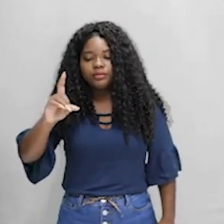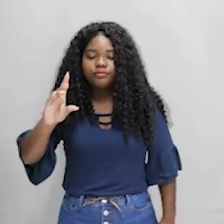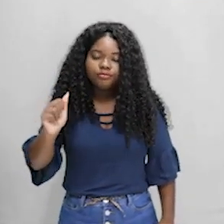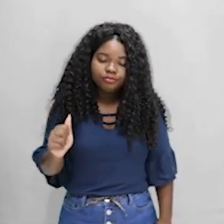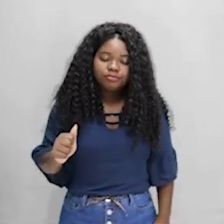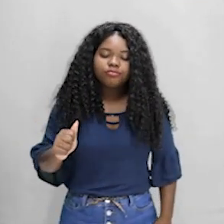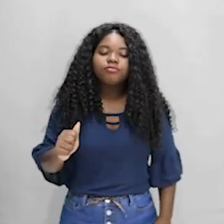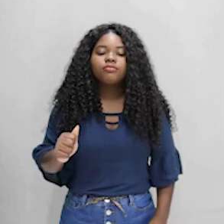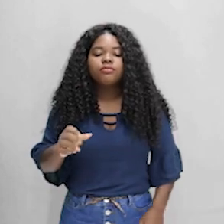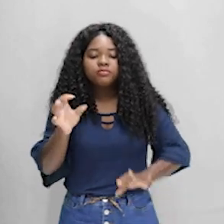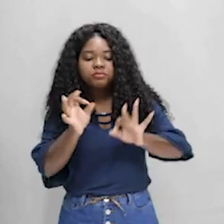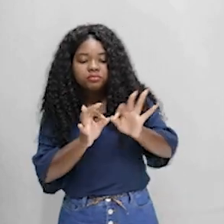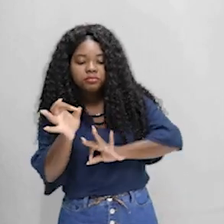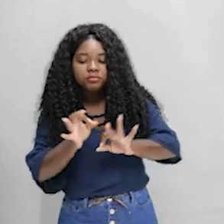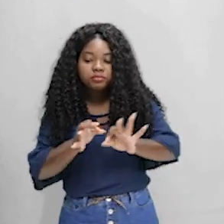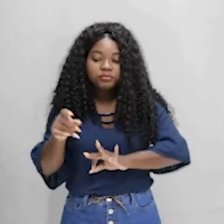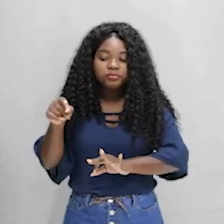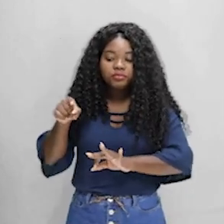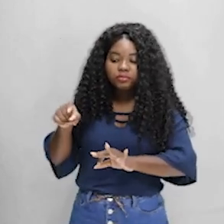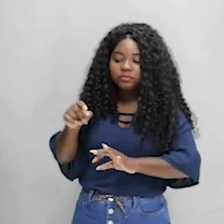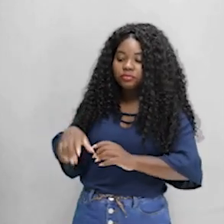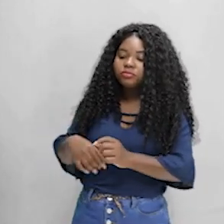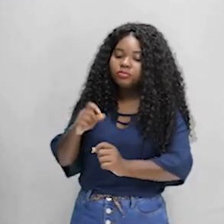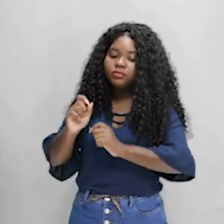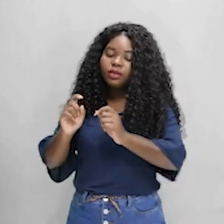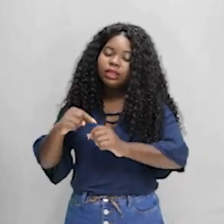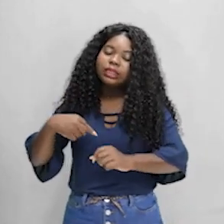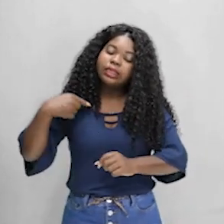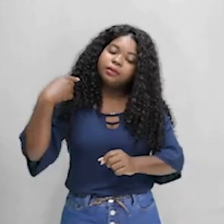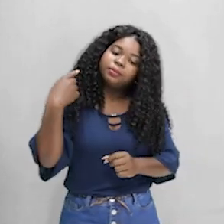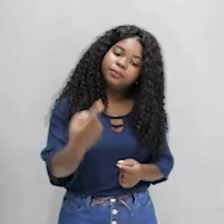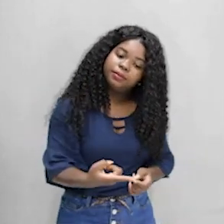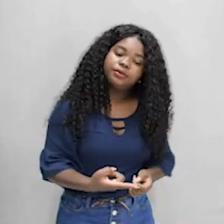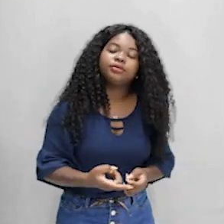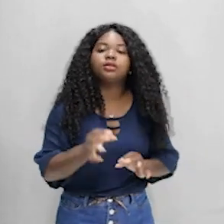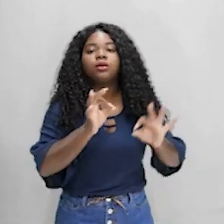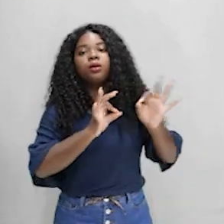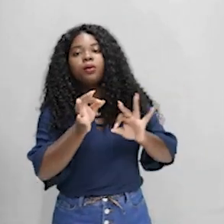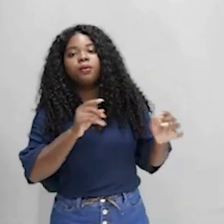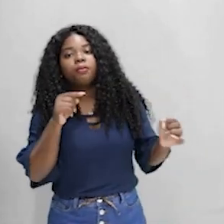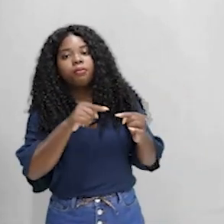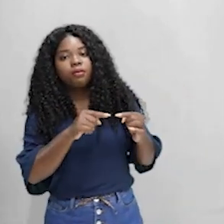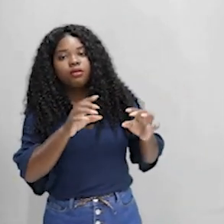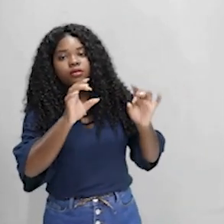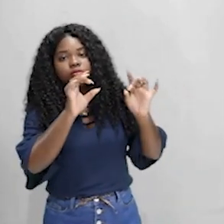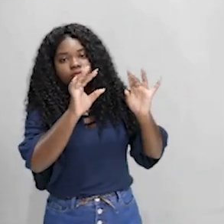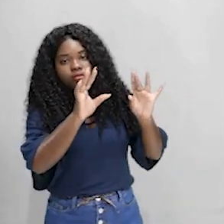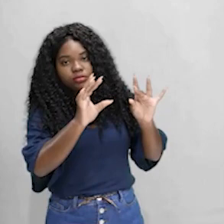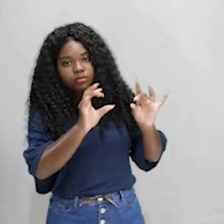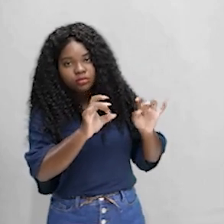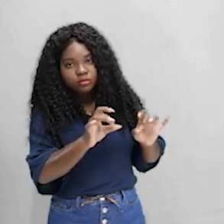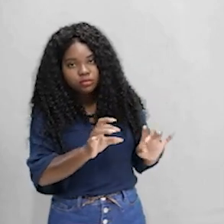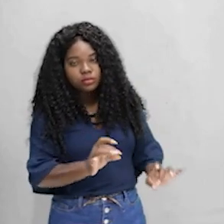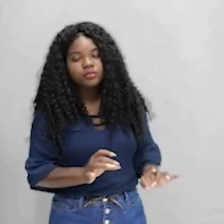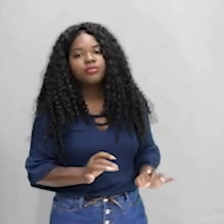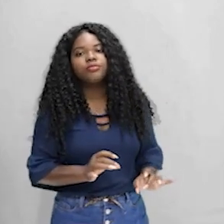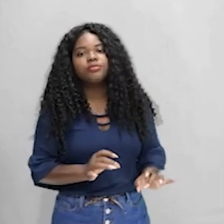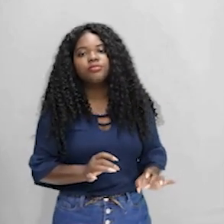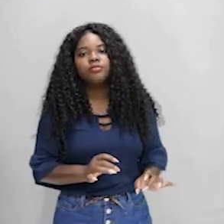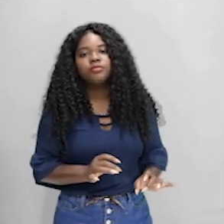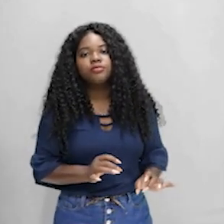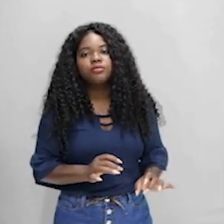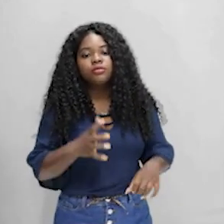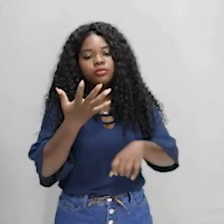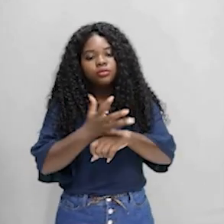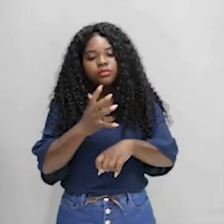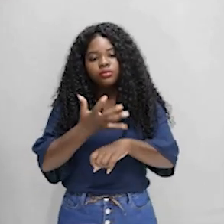ele para ele entrar depois no ciclo lá da sua modalidade específica, para que ele não se lesione. O treinamento esportivo ele